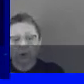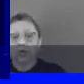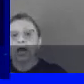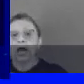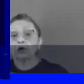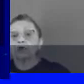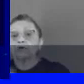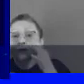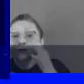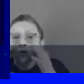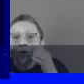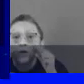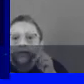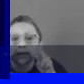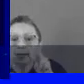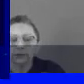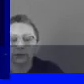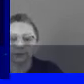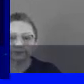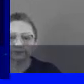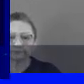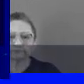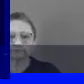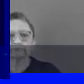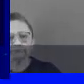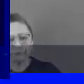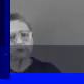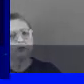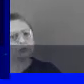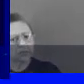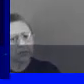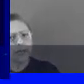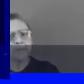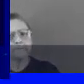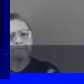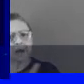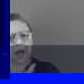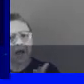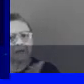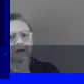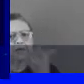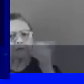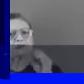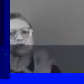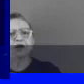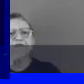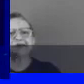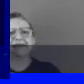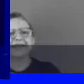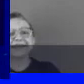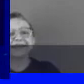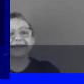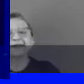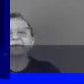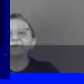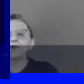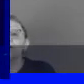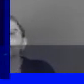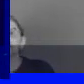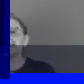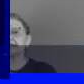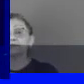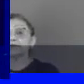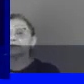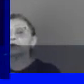Vale para indicações para o STF e vale também para projetos como o MP que querem votar em troca de